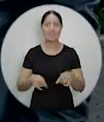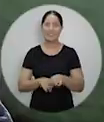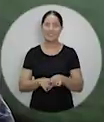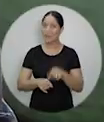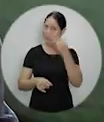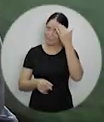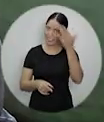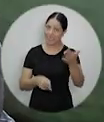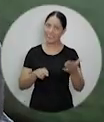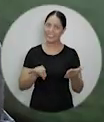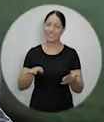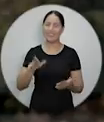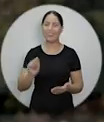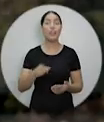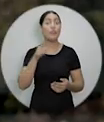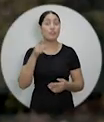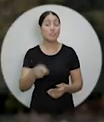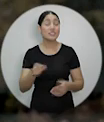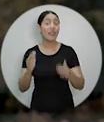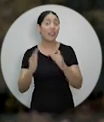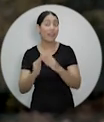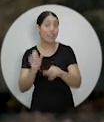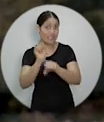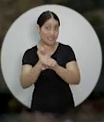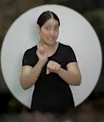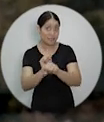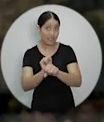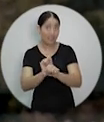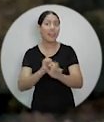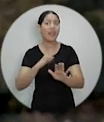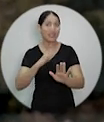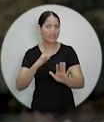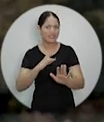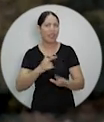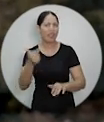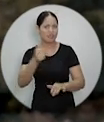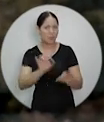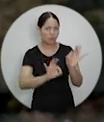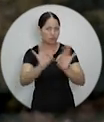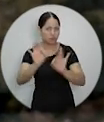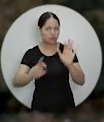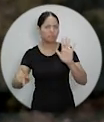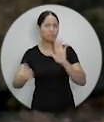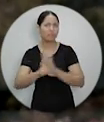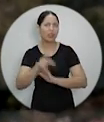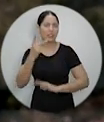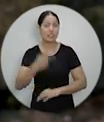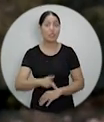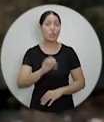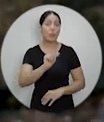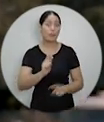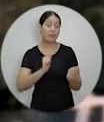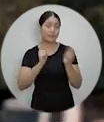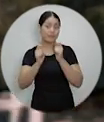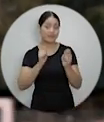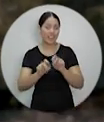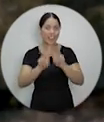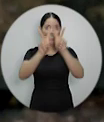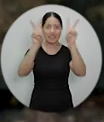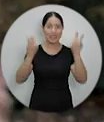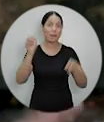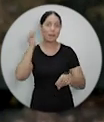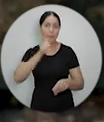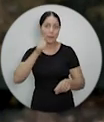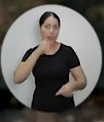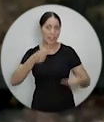gente. Obrigada, Natália. E você que está em casa, não saia daí. A gente ainda tem um segundo bloco deste OAB Entrevista